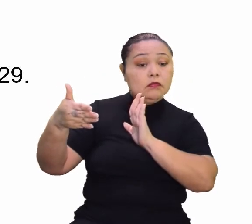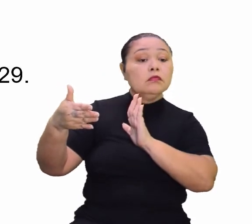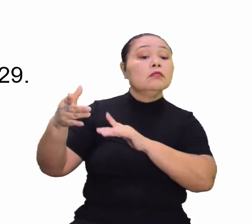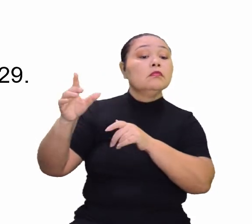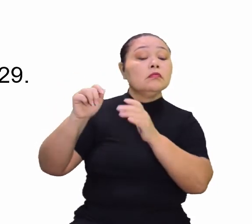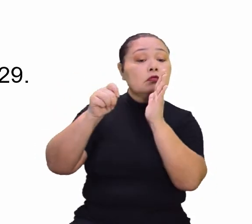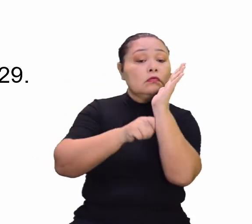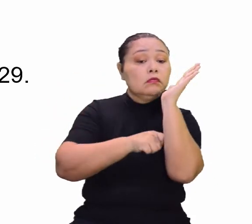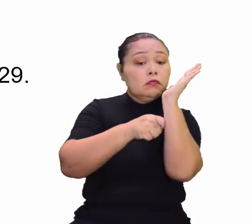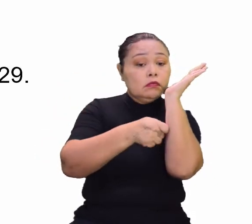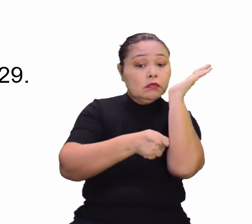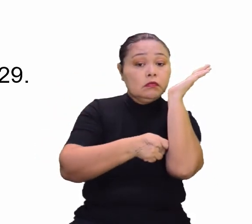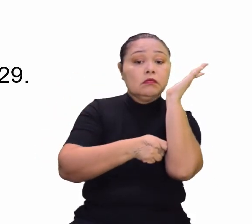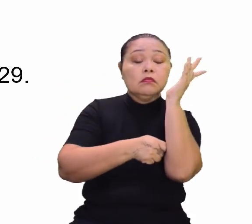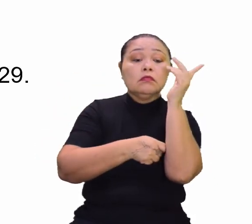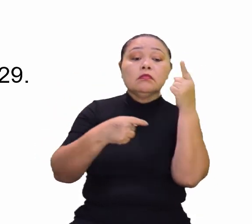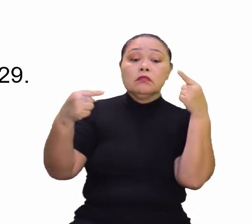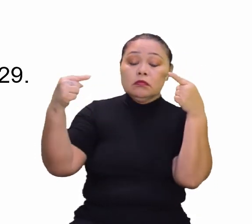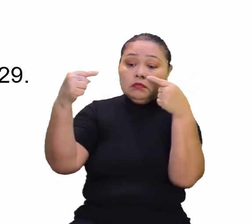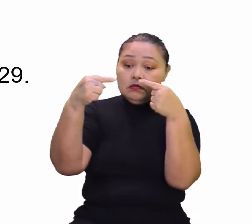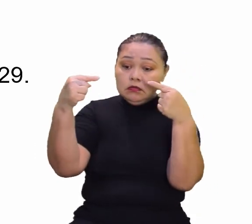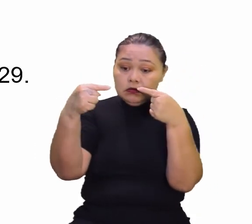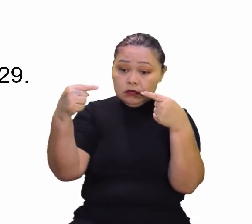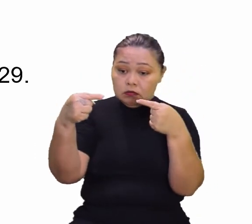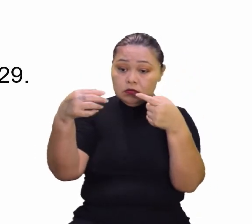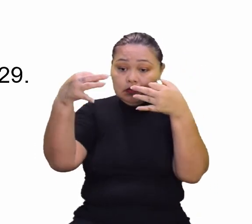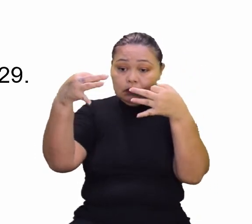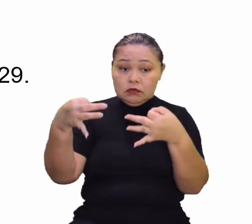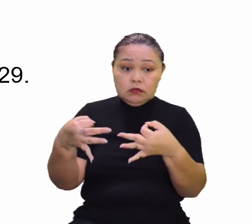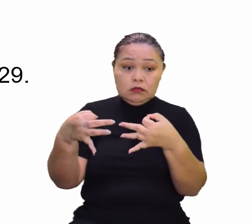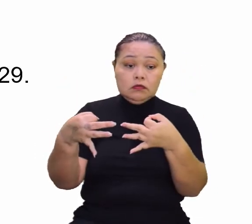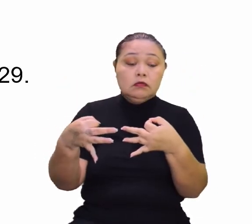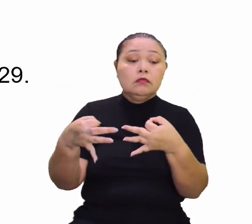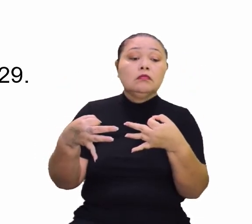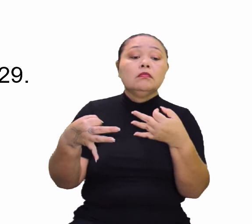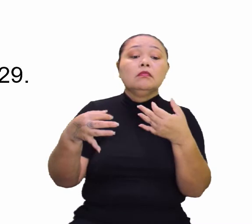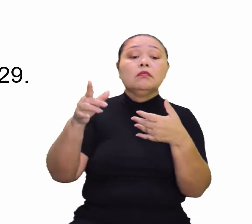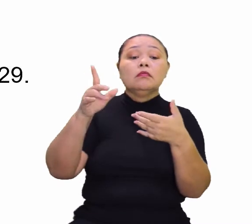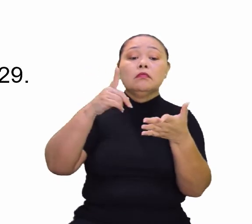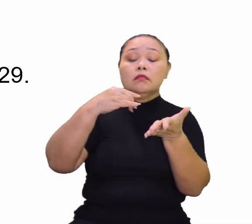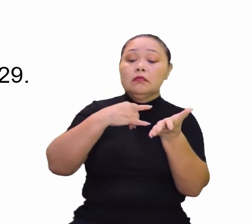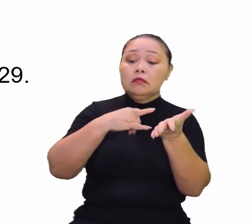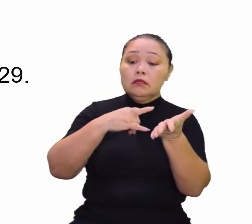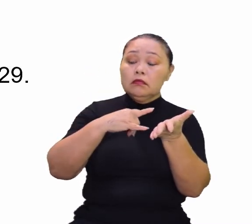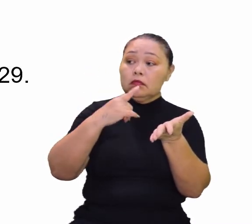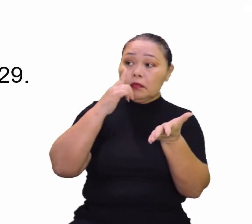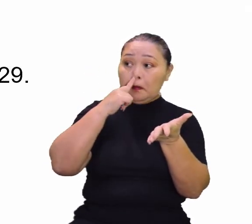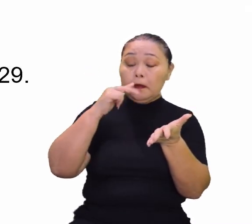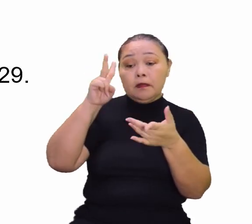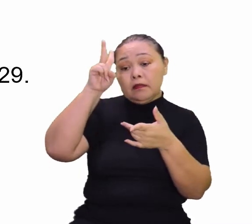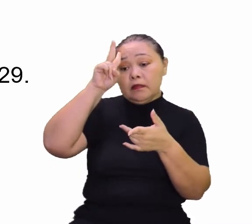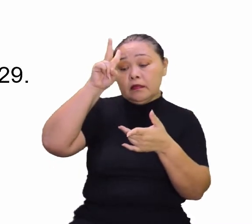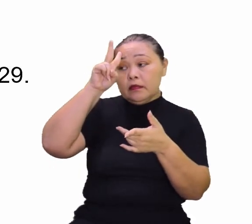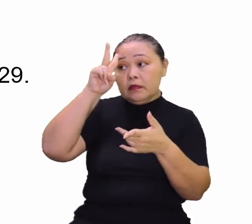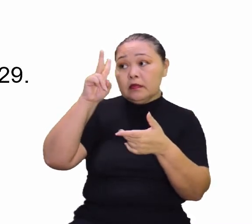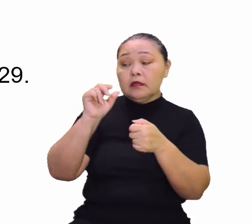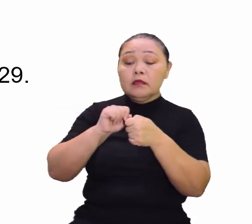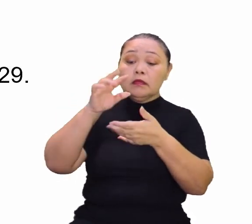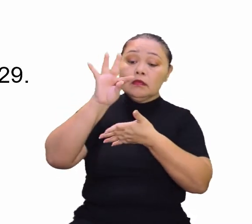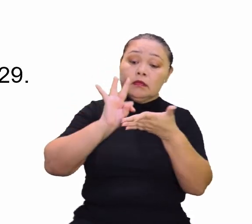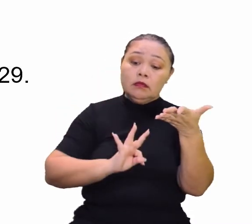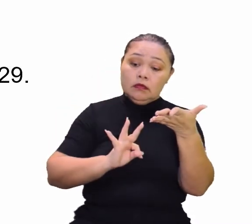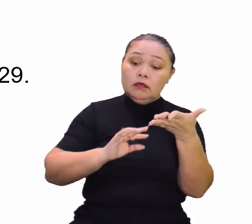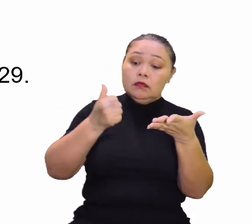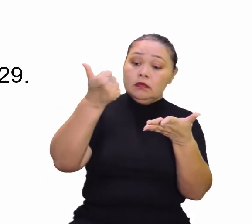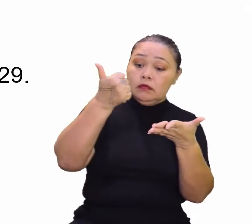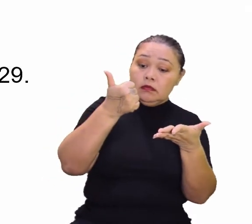da borracha estão apontados corretamente em A. Então, só lembrando que o texto está falando